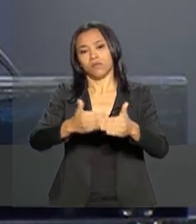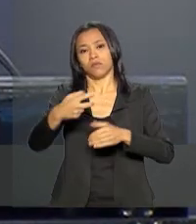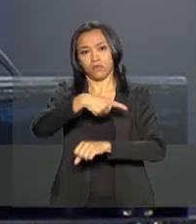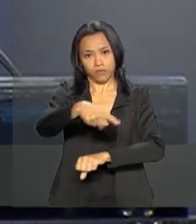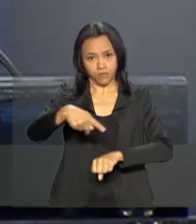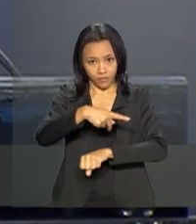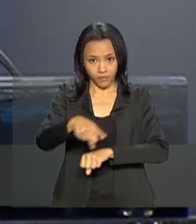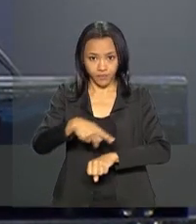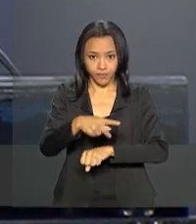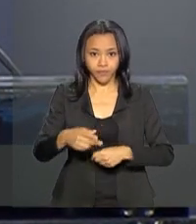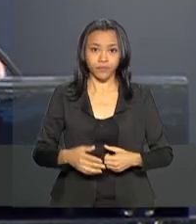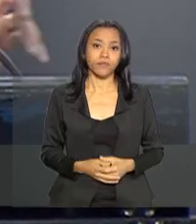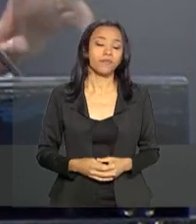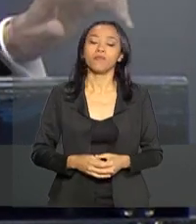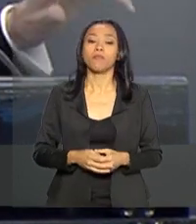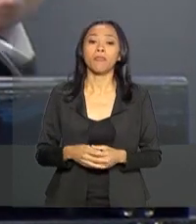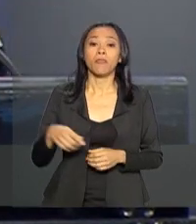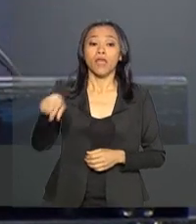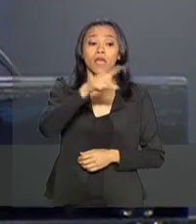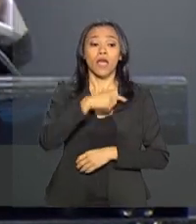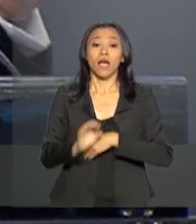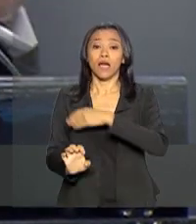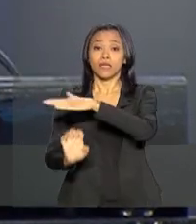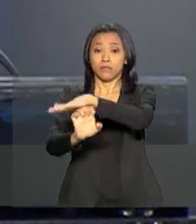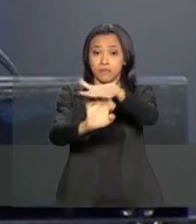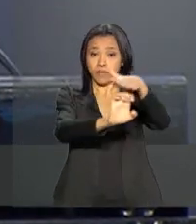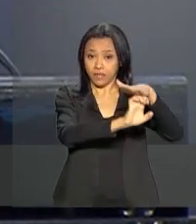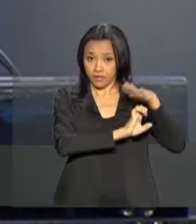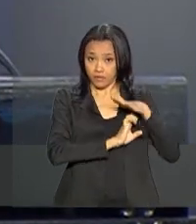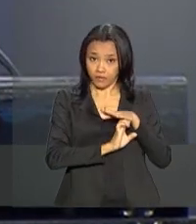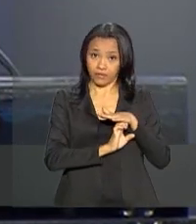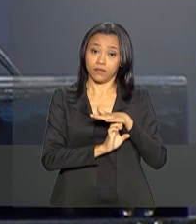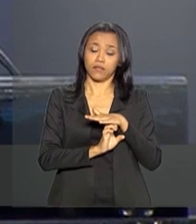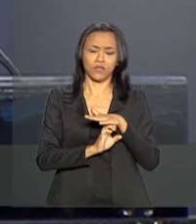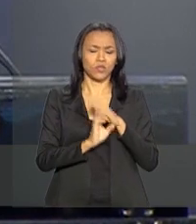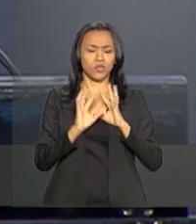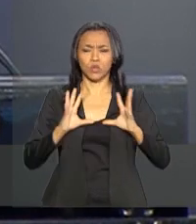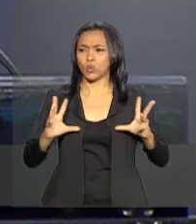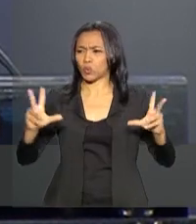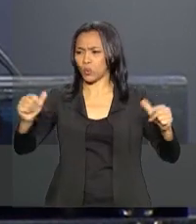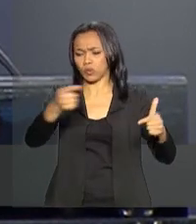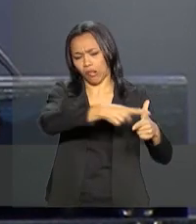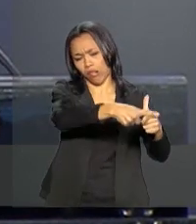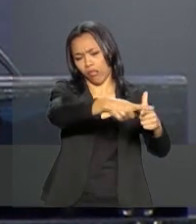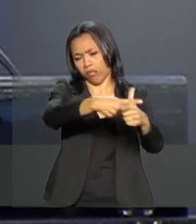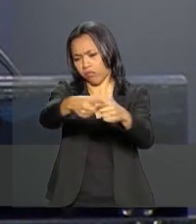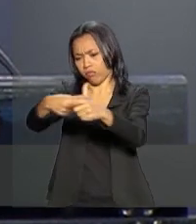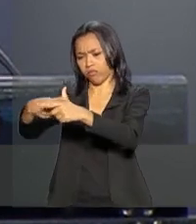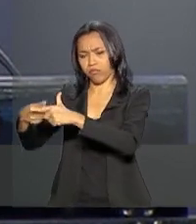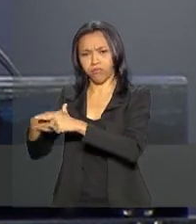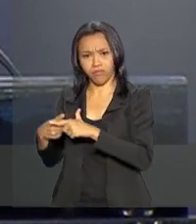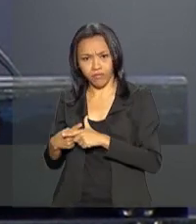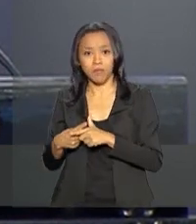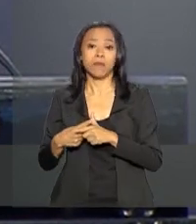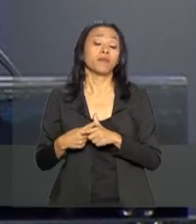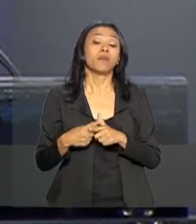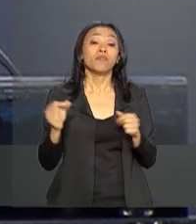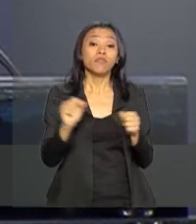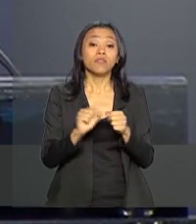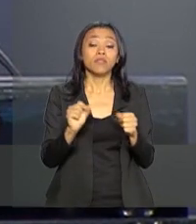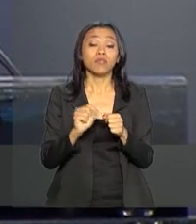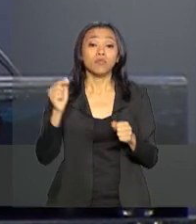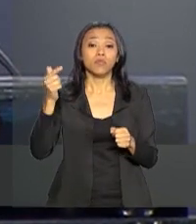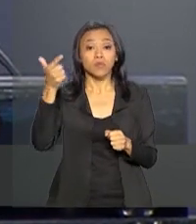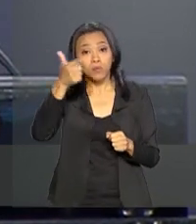é? As estatais, todas com grandes problemas, nós fizemos aplicar uma lei que também